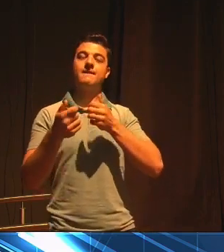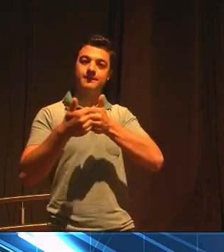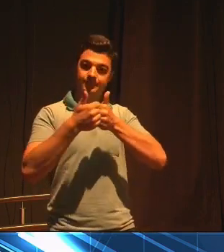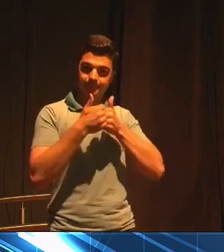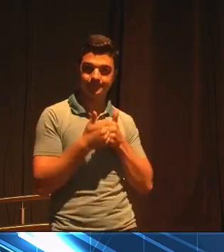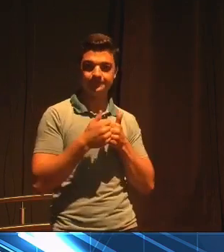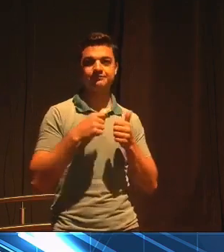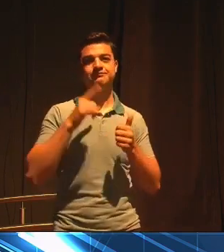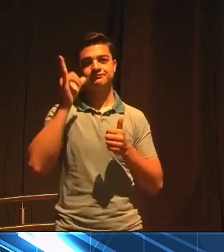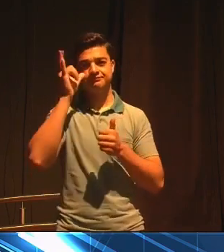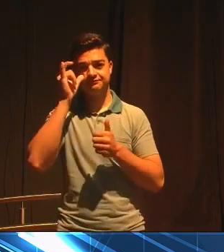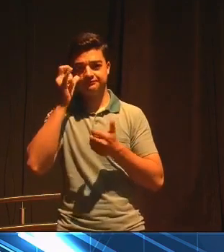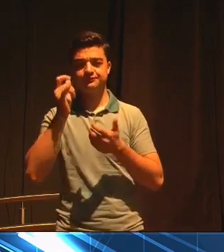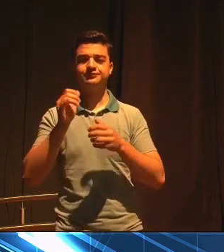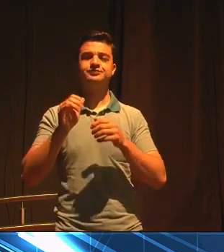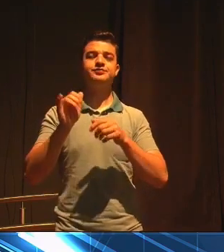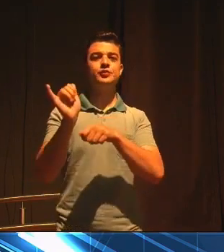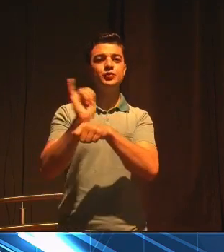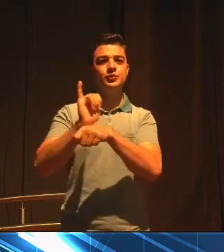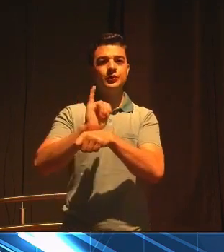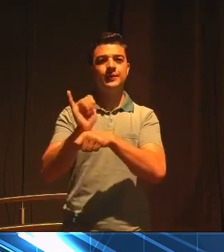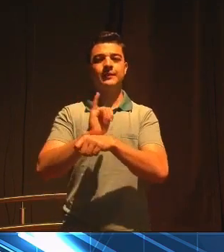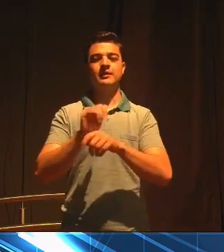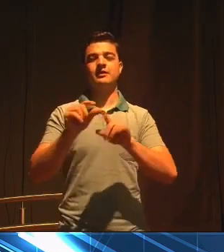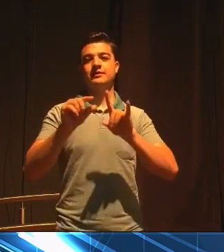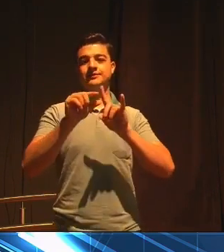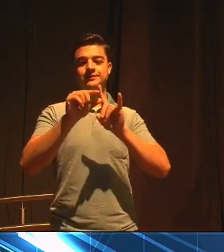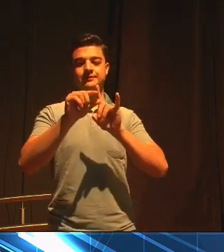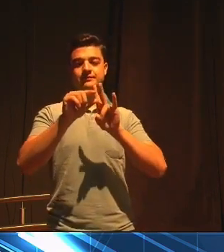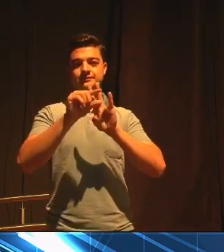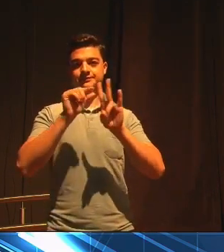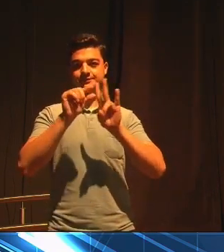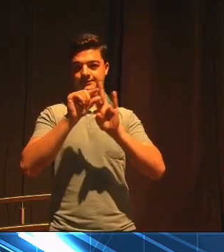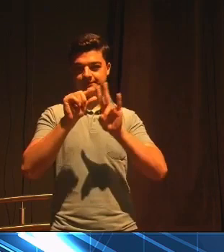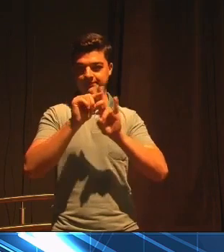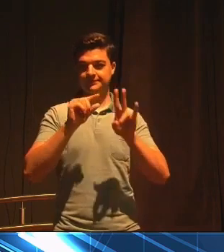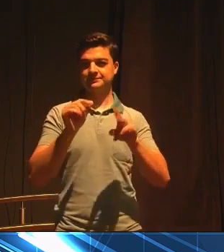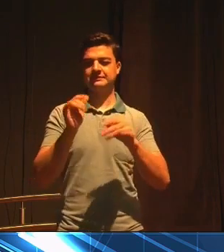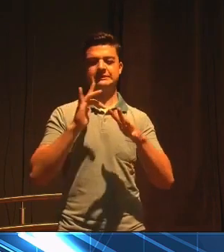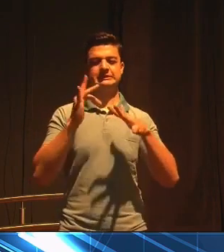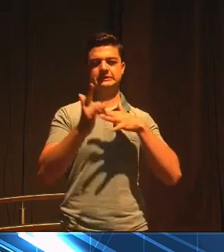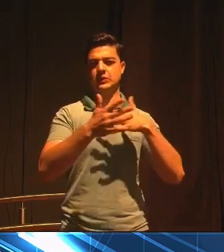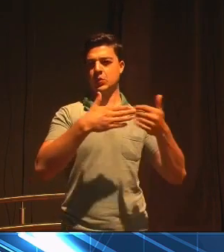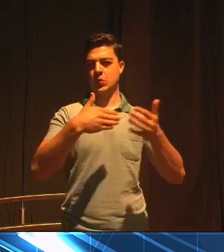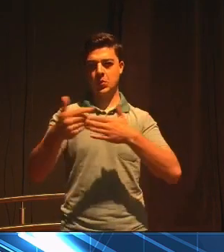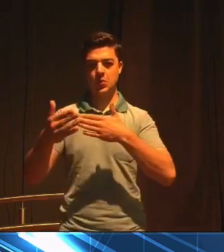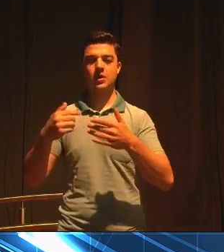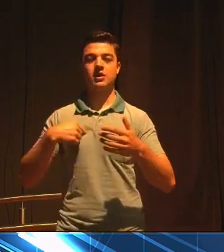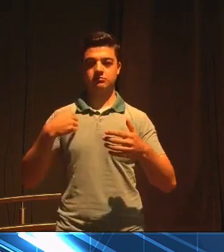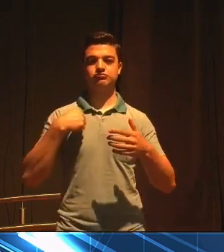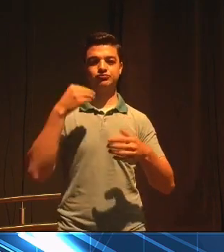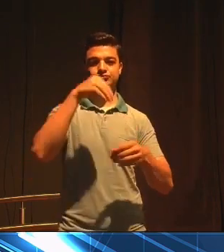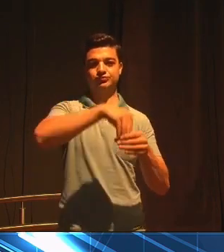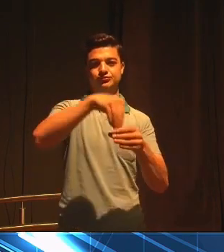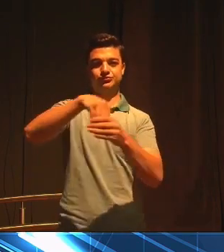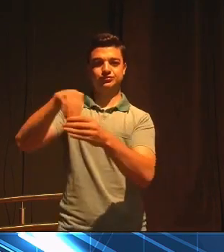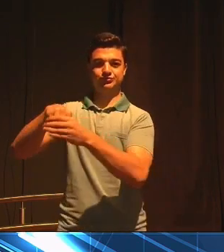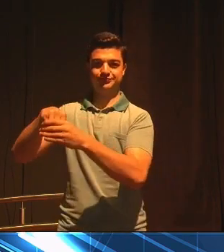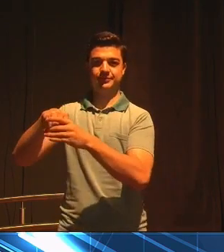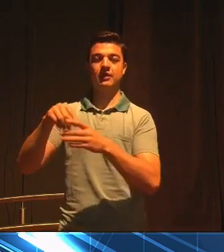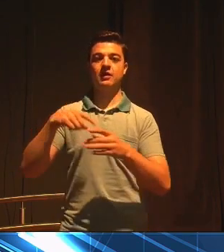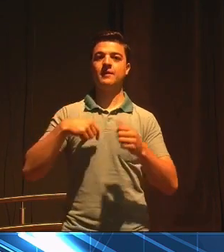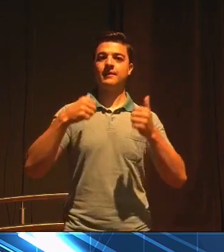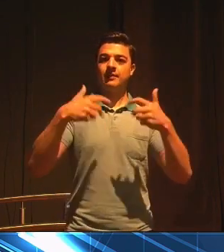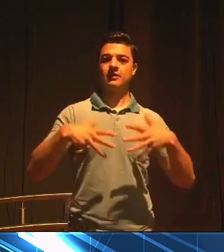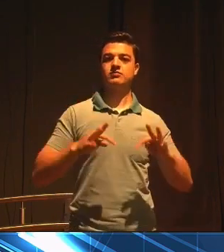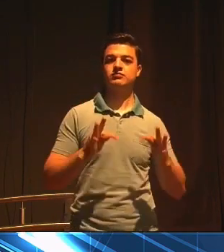com Instagram, YouTube, LinkedIn, tudo que for mídia social, dando dicas de tecnologia, falando sobre as tecnologias emergentes, falando